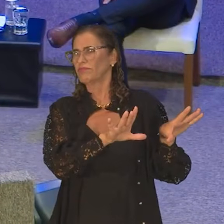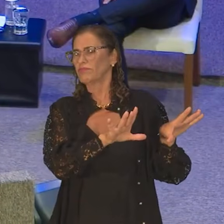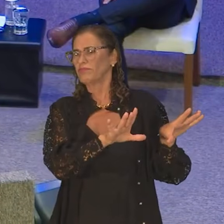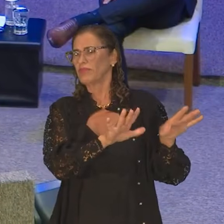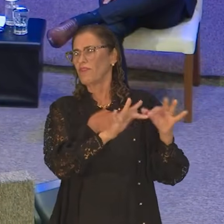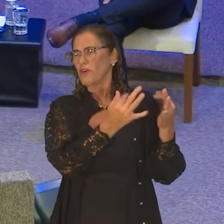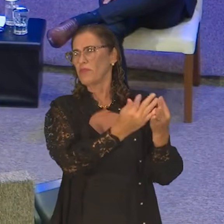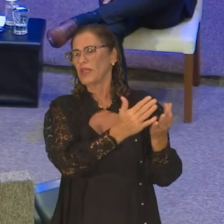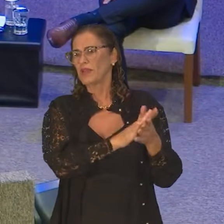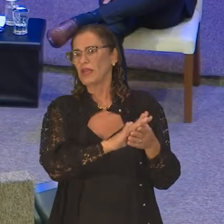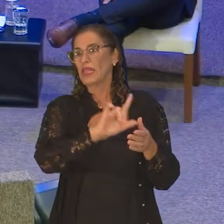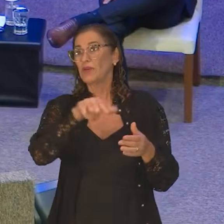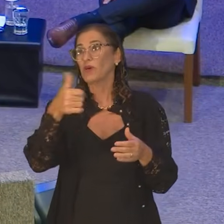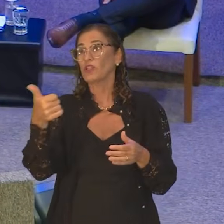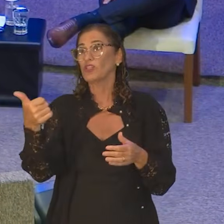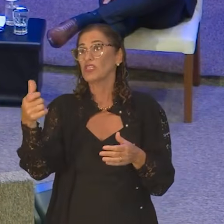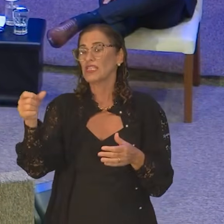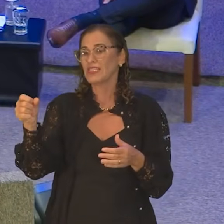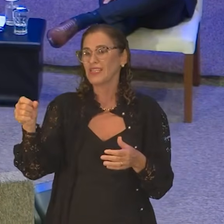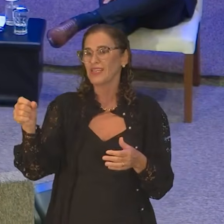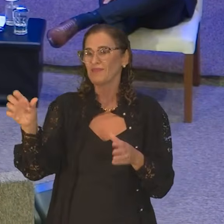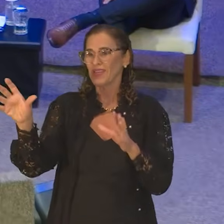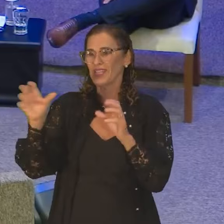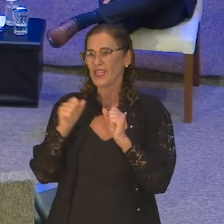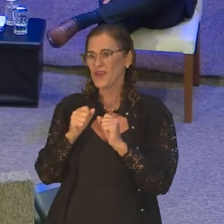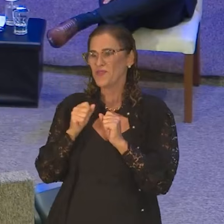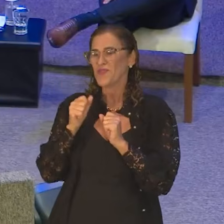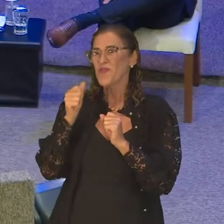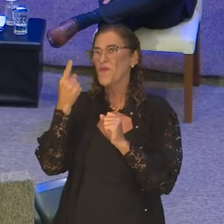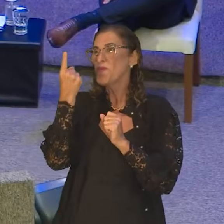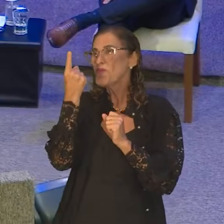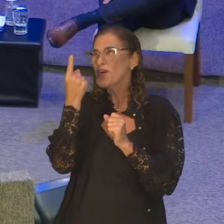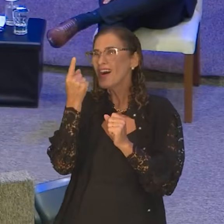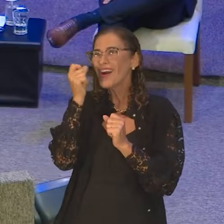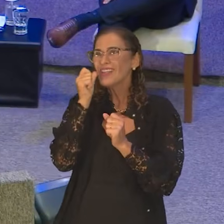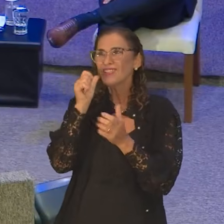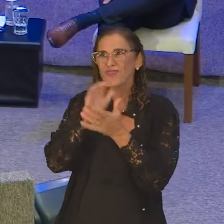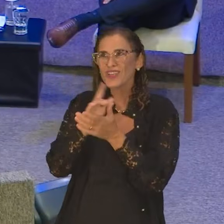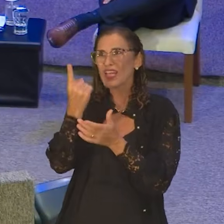E depois de 16 anos, ele me deu uma esposa e um filho.